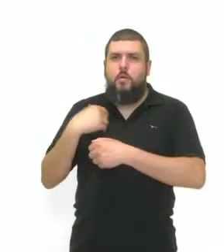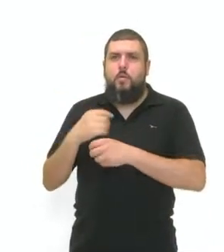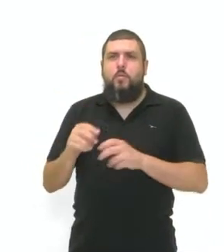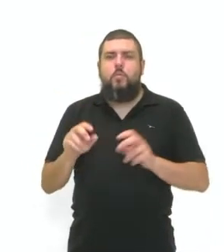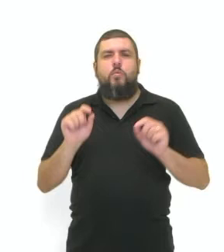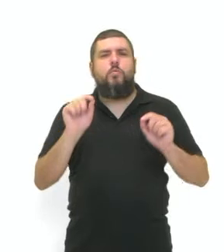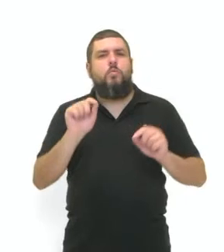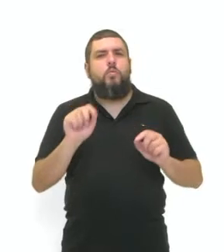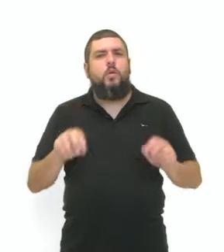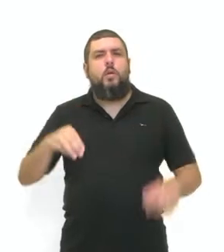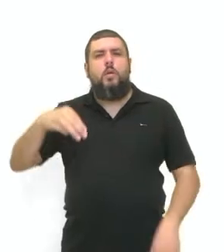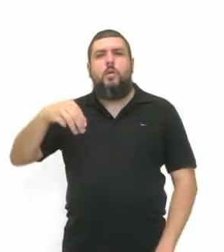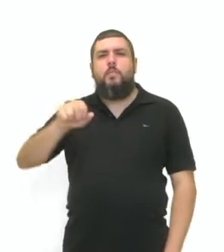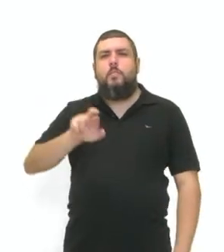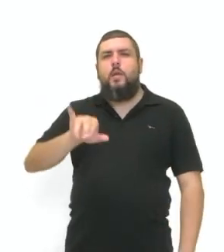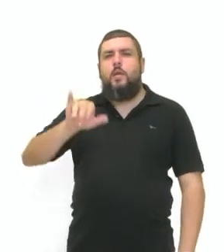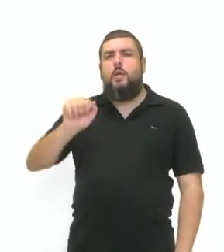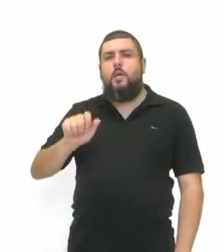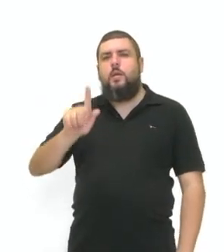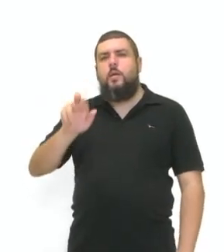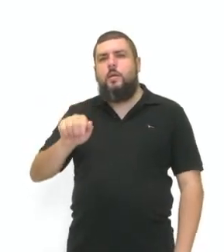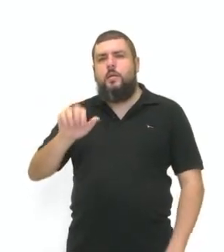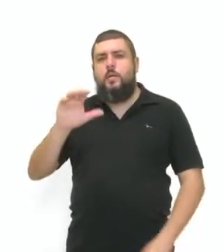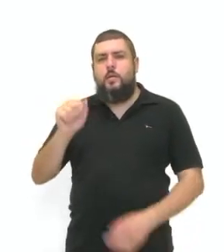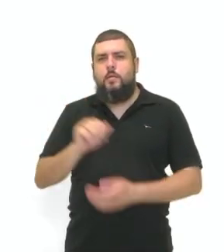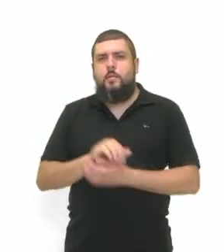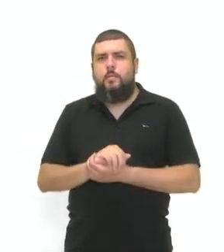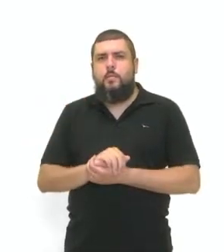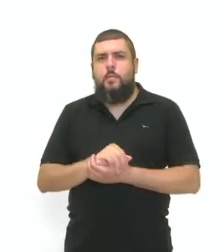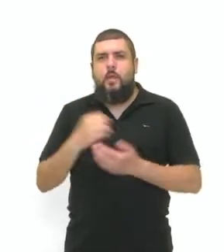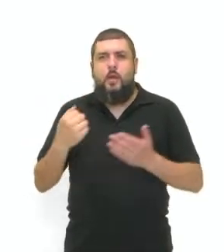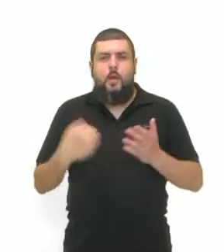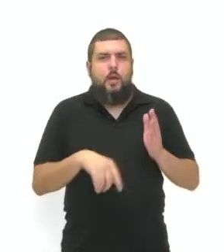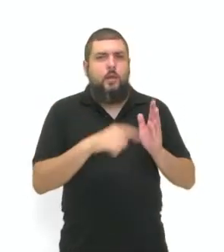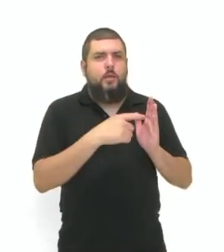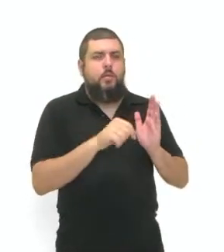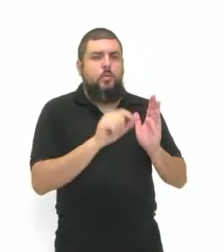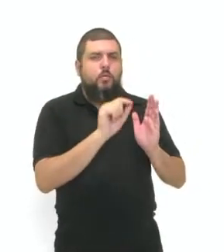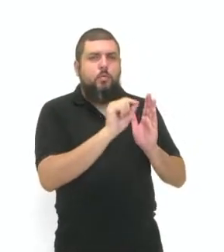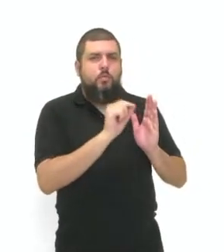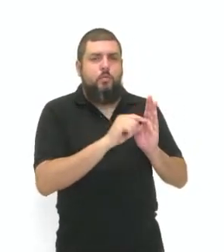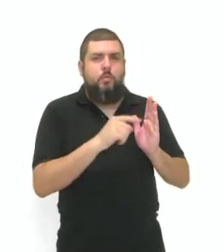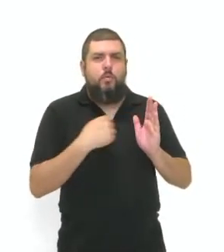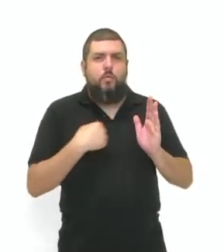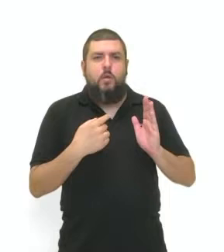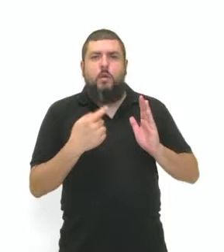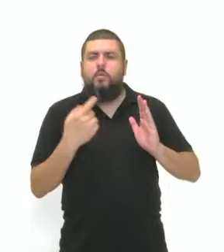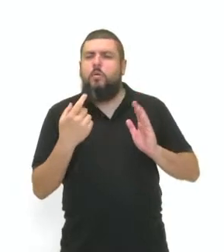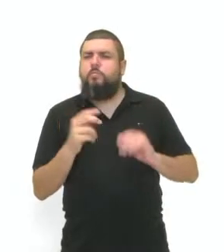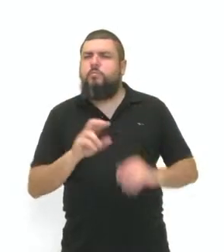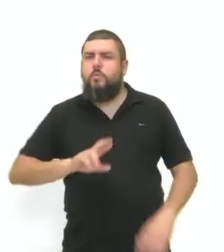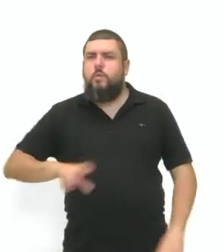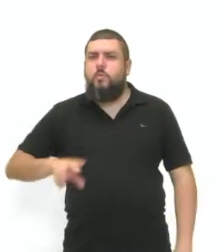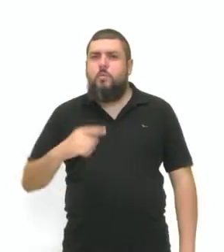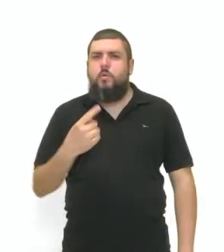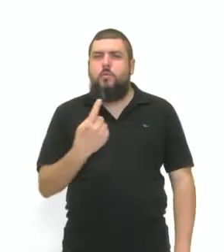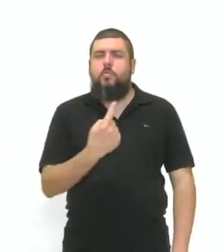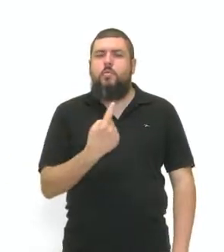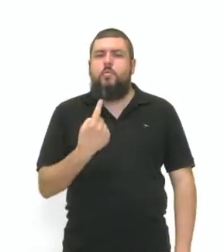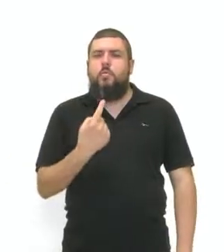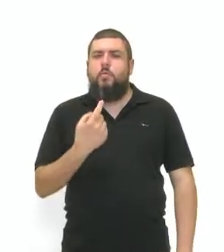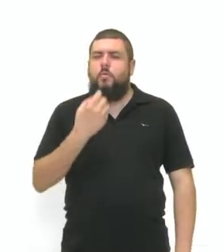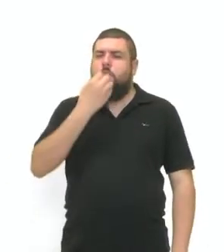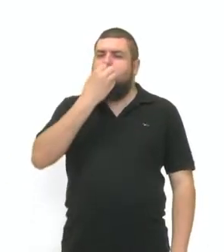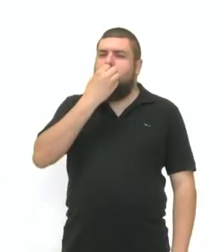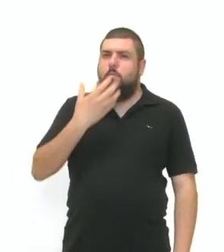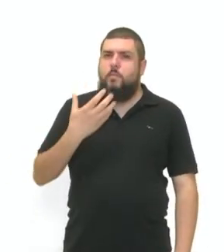de injetarmos nela a ideia que ali não está de uma solidão, digamos, benigna, bem diversa,